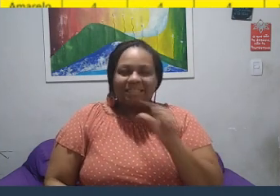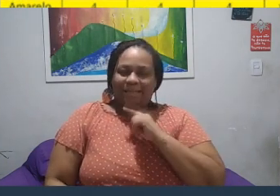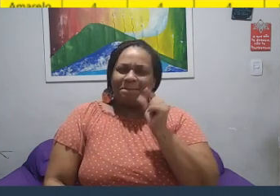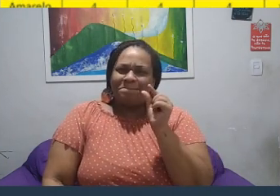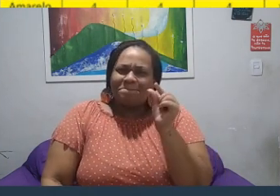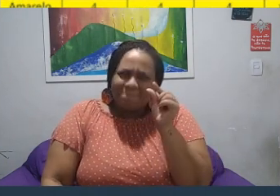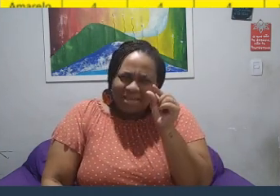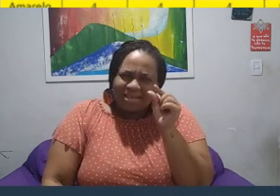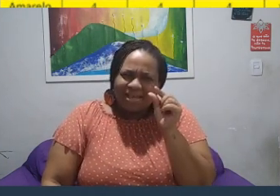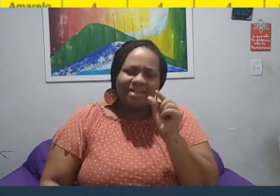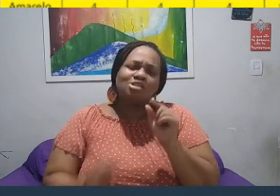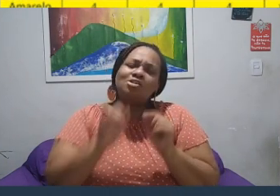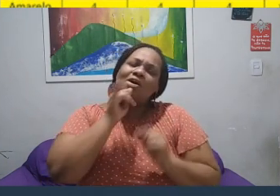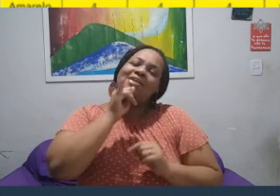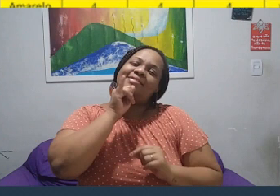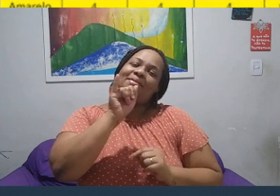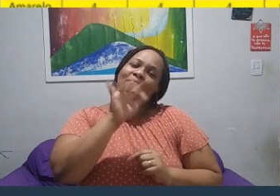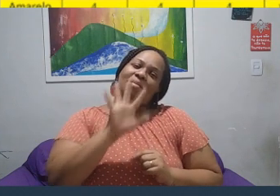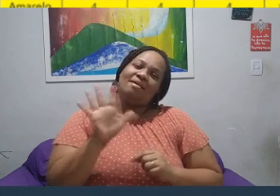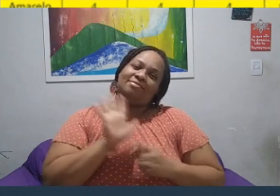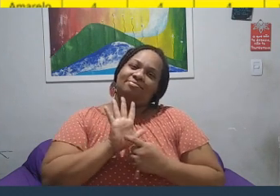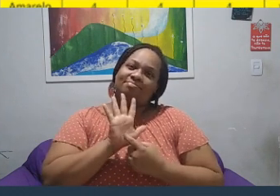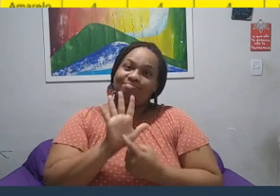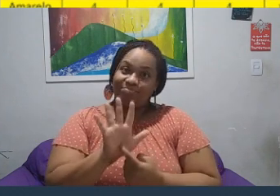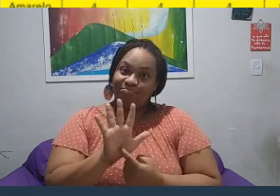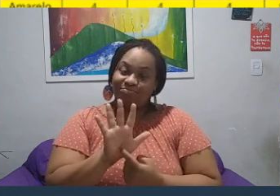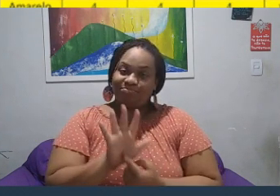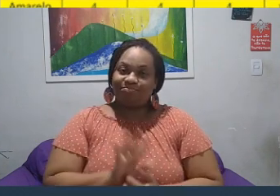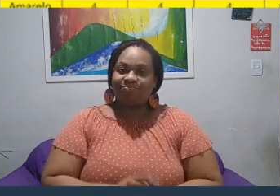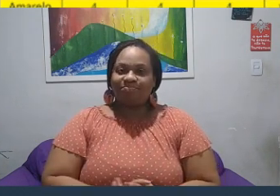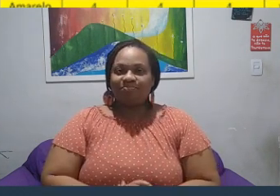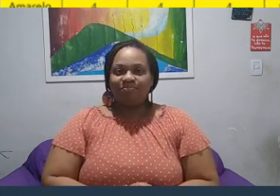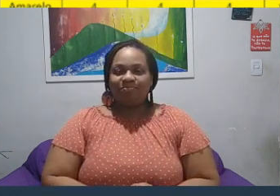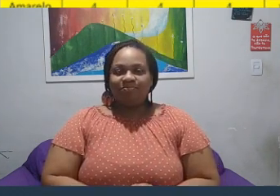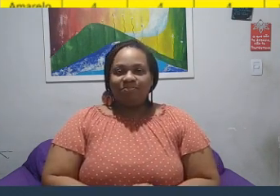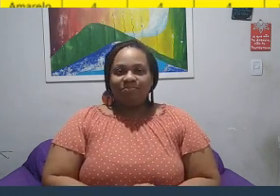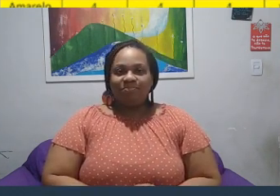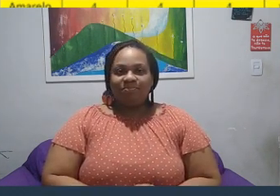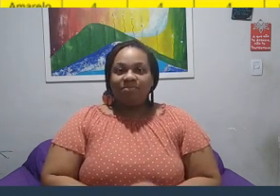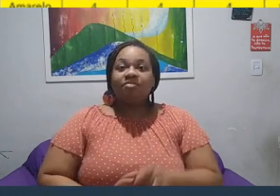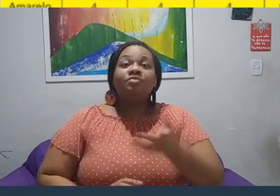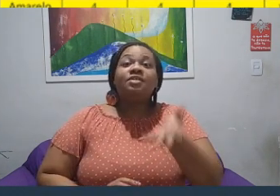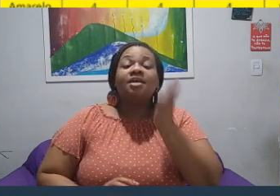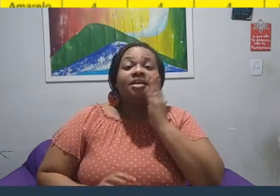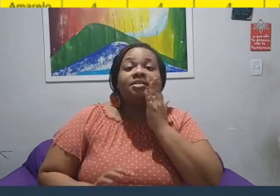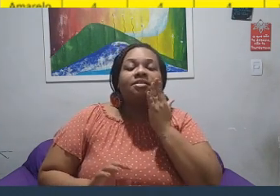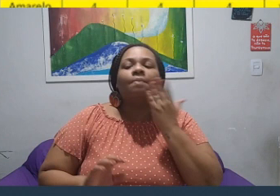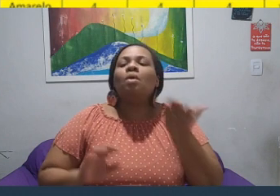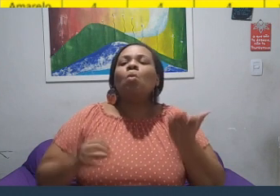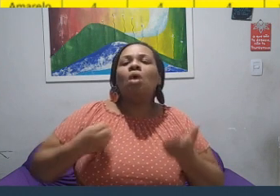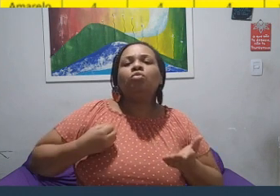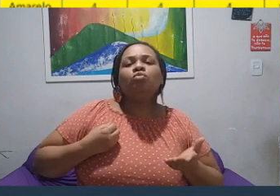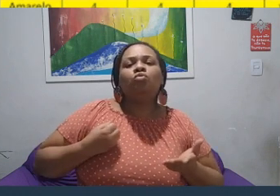tenha visto um, ele é bem pequeno. Aí essa é uma ilustração, certo? E para você saber o valor